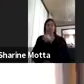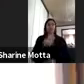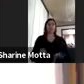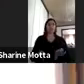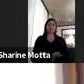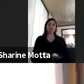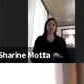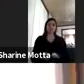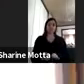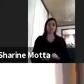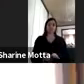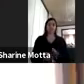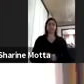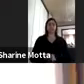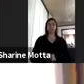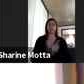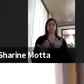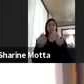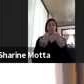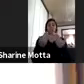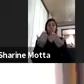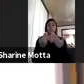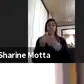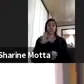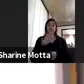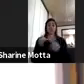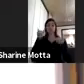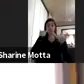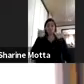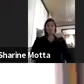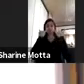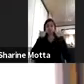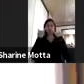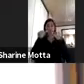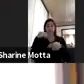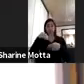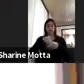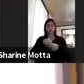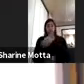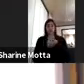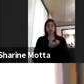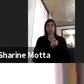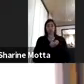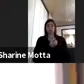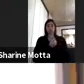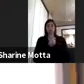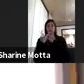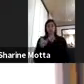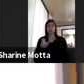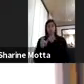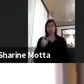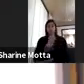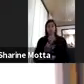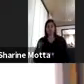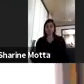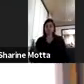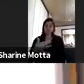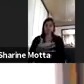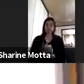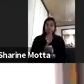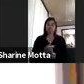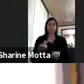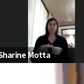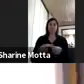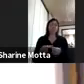pode contrabalancear essa informação de que o número de resgatados está diminuindo porque diminuiu o